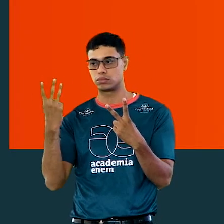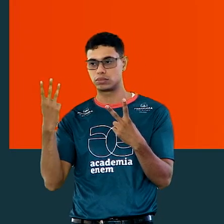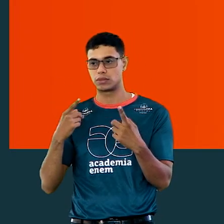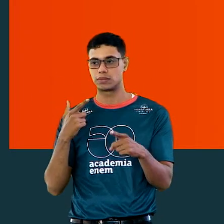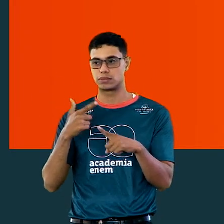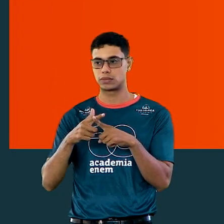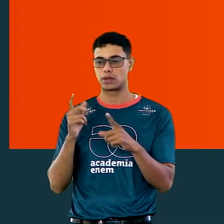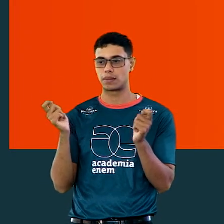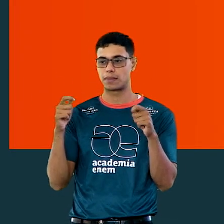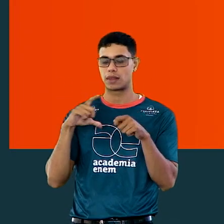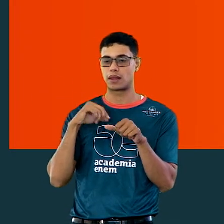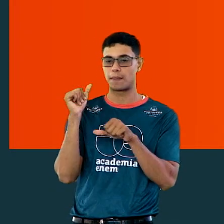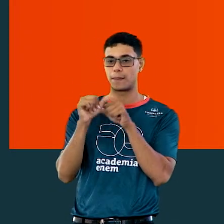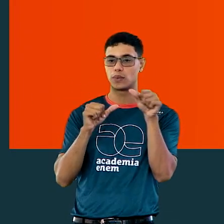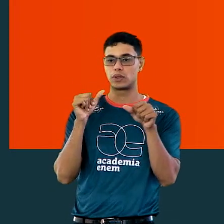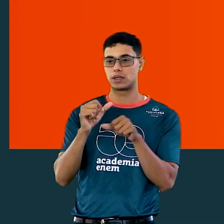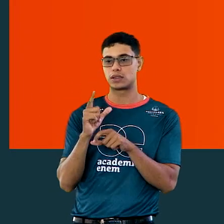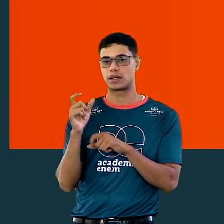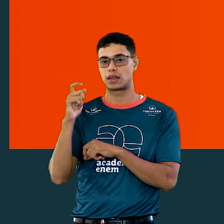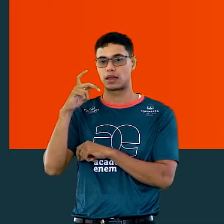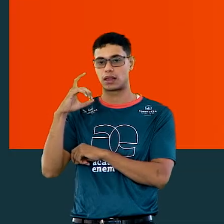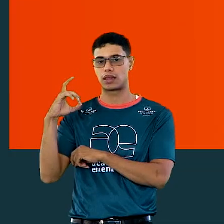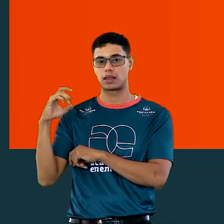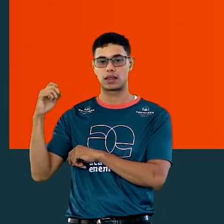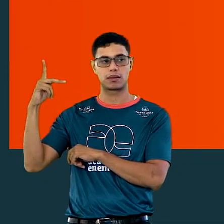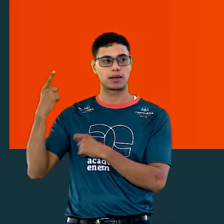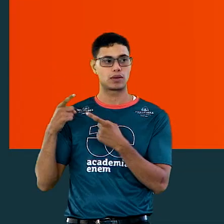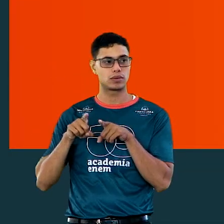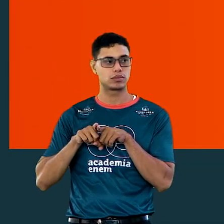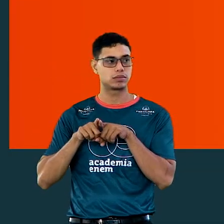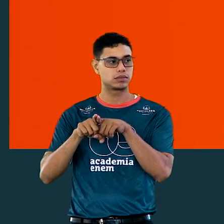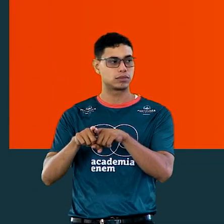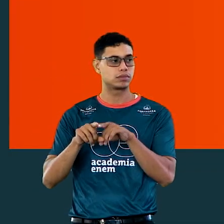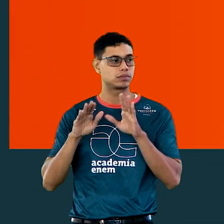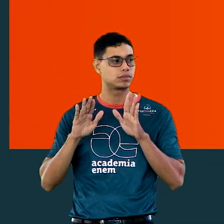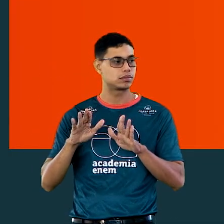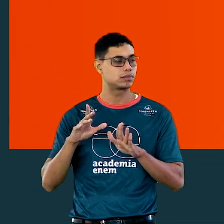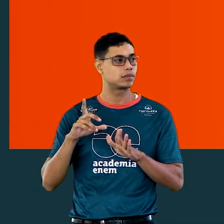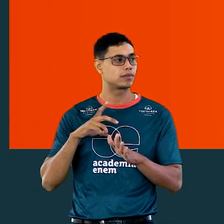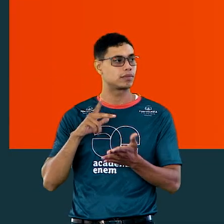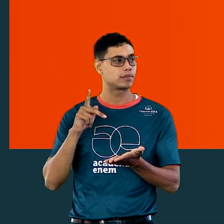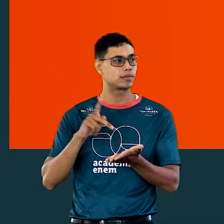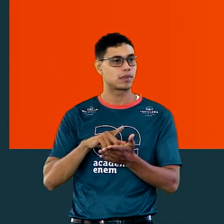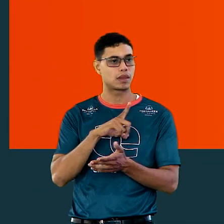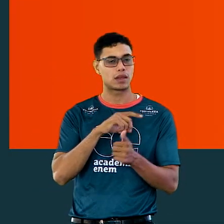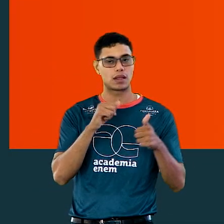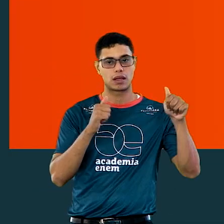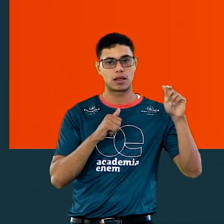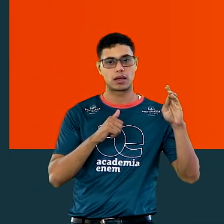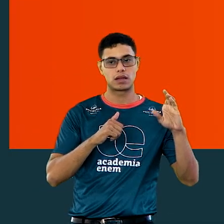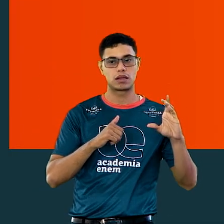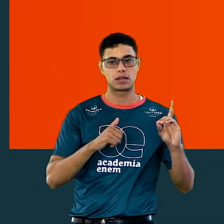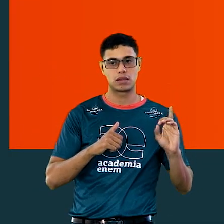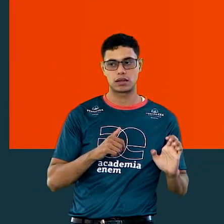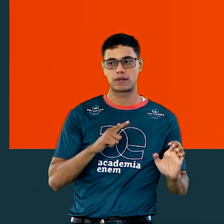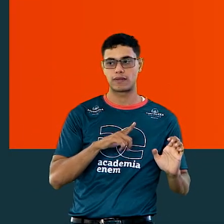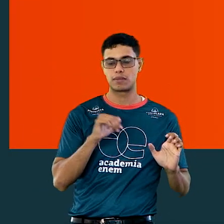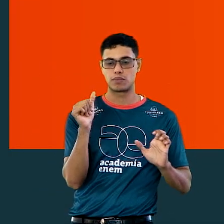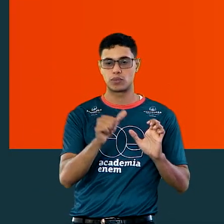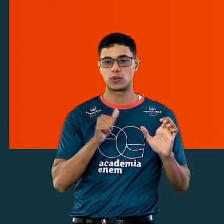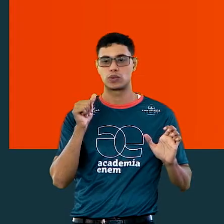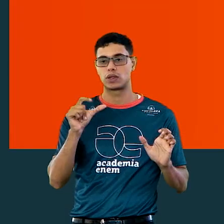ele disse que a DDP era constante. Mas de acordo com as alternativas, ele vai mexer